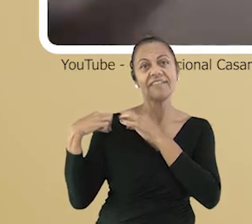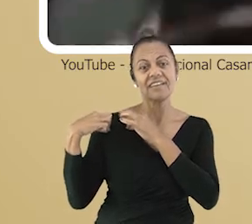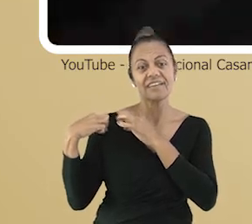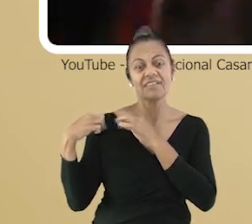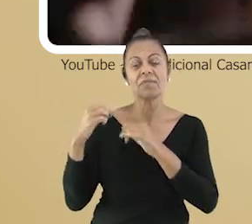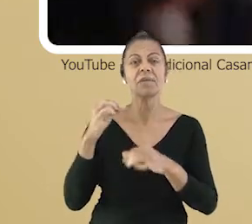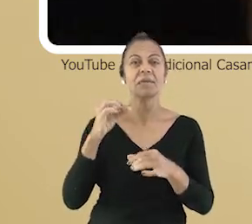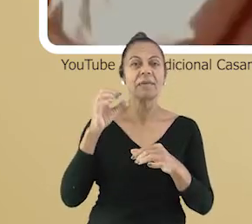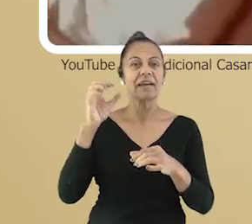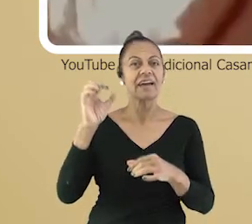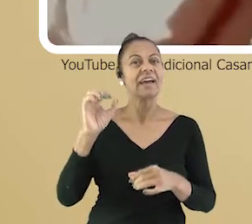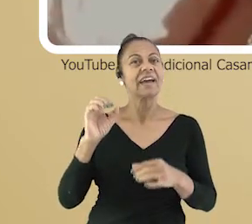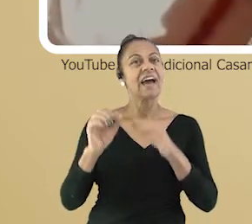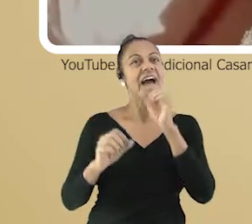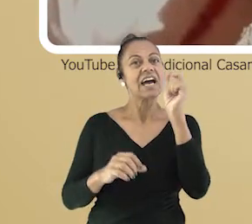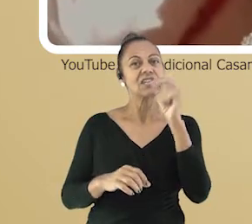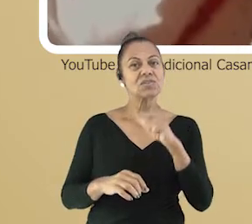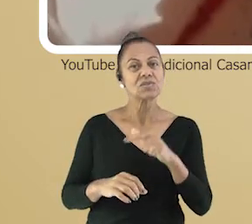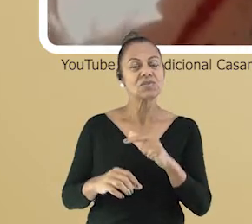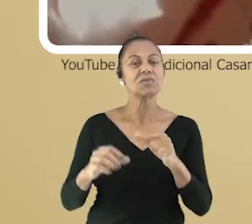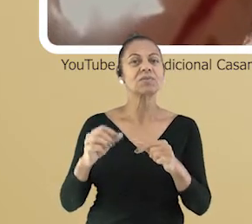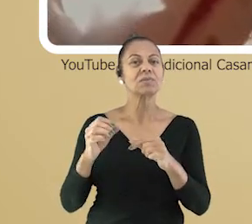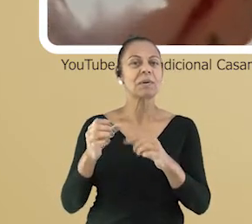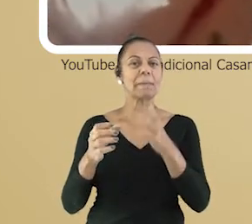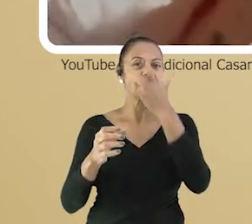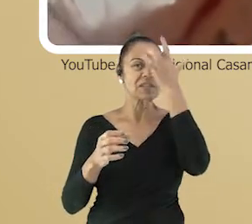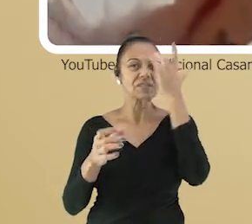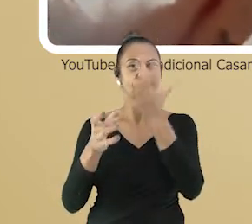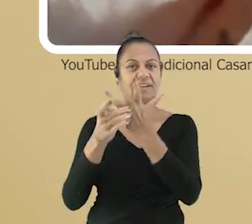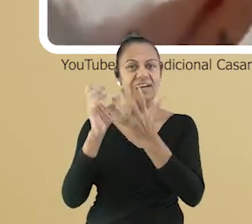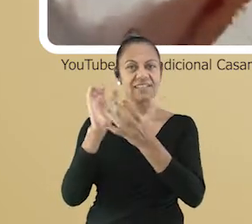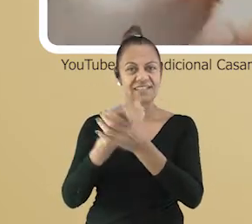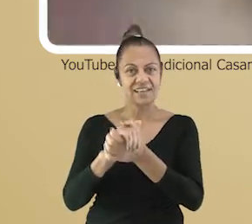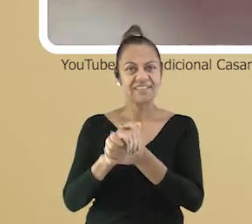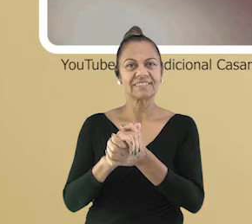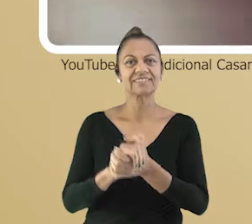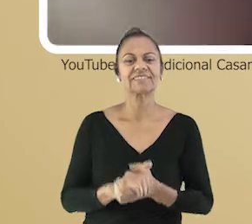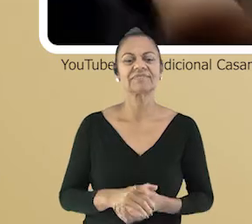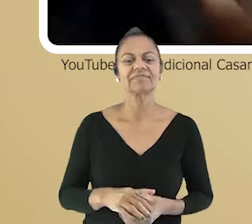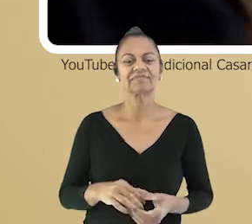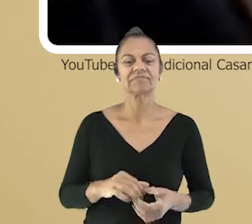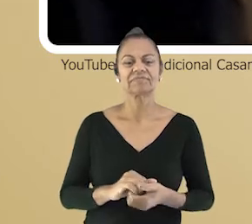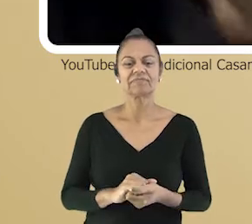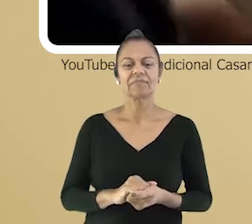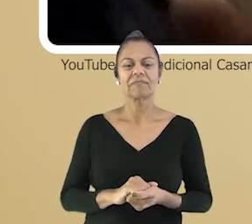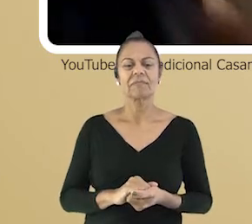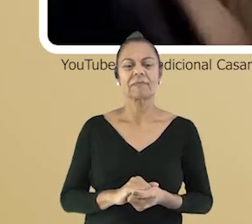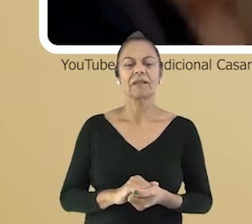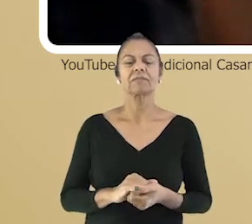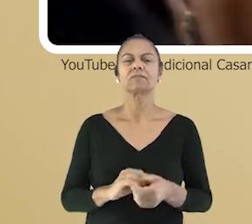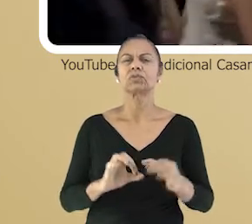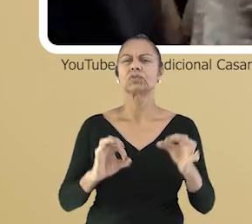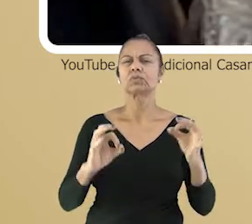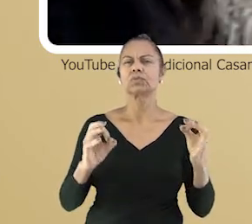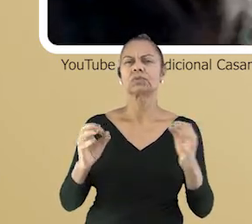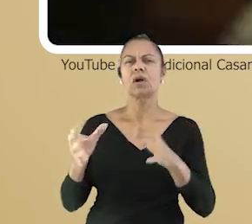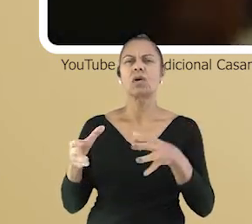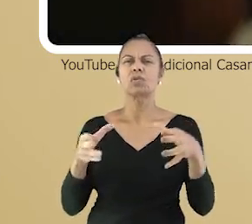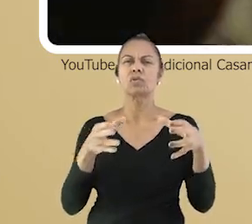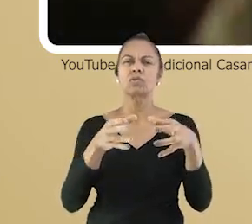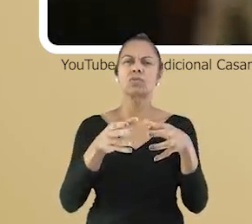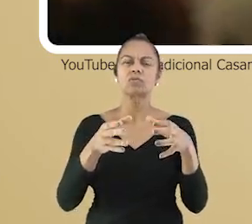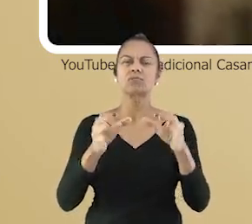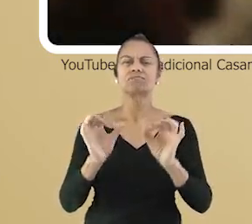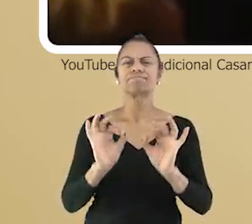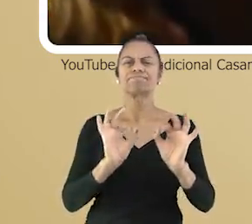recebem uma fita com a cor da sua situação conjugal, o vermelho para os solteiros e o azul para os casados.